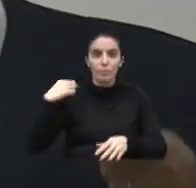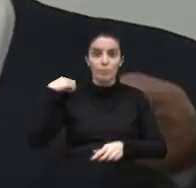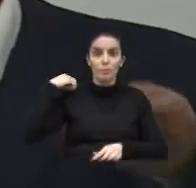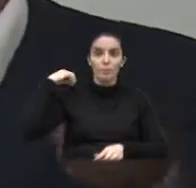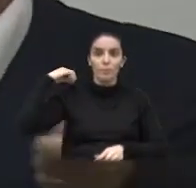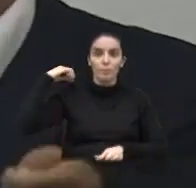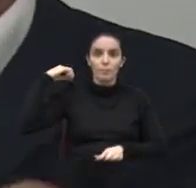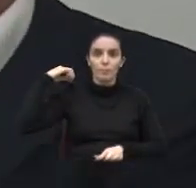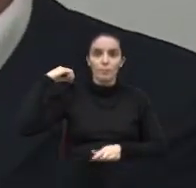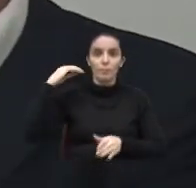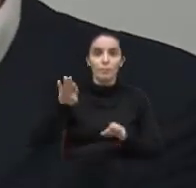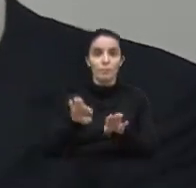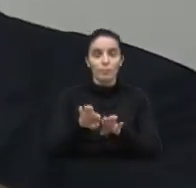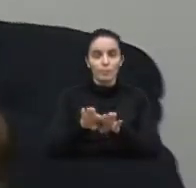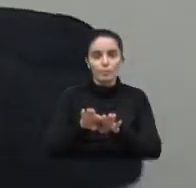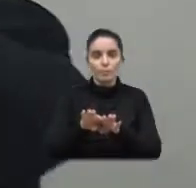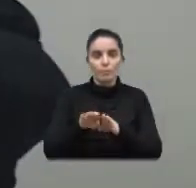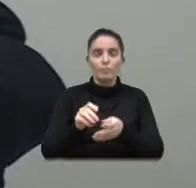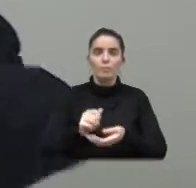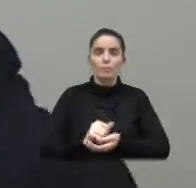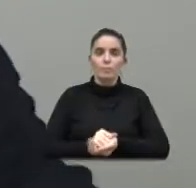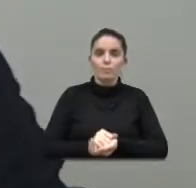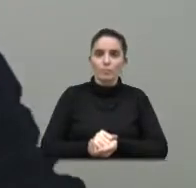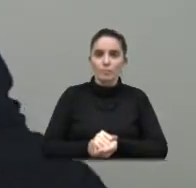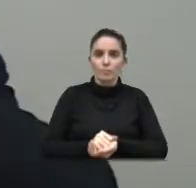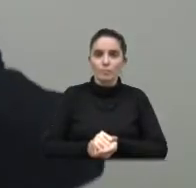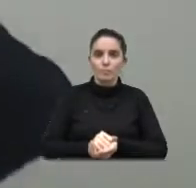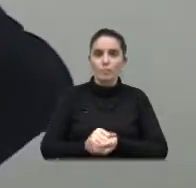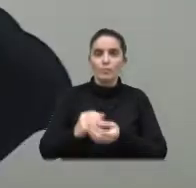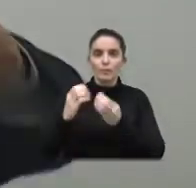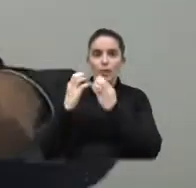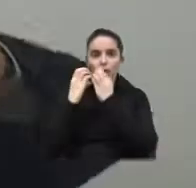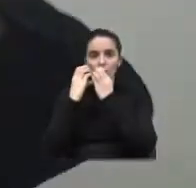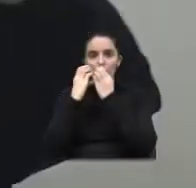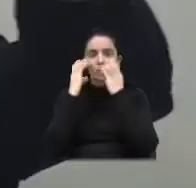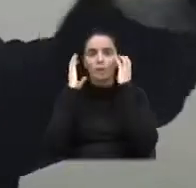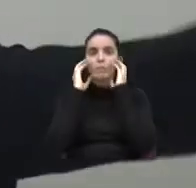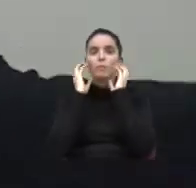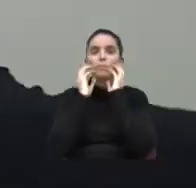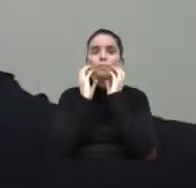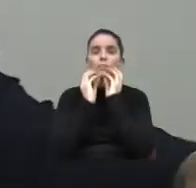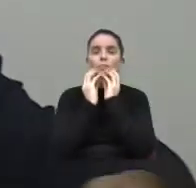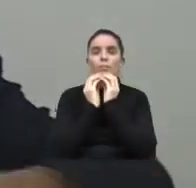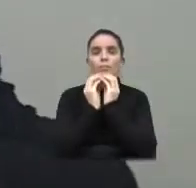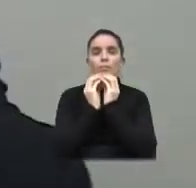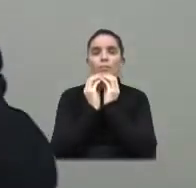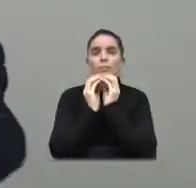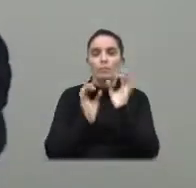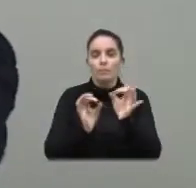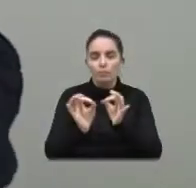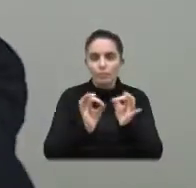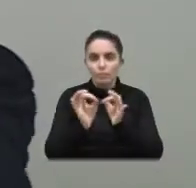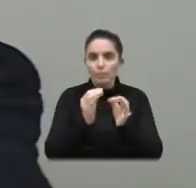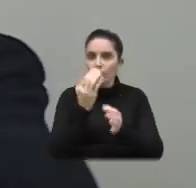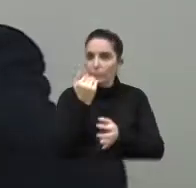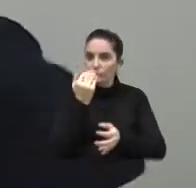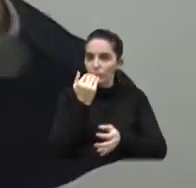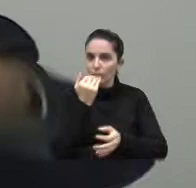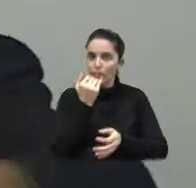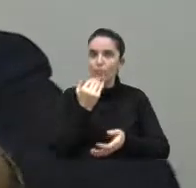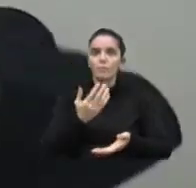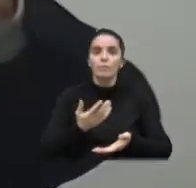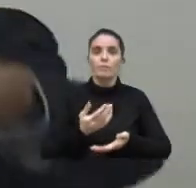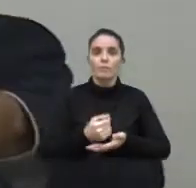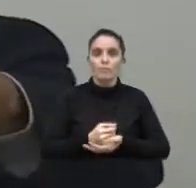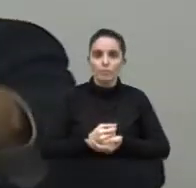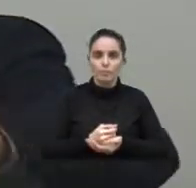acabam pondo dinheiro do bolso. Quantas vezes Comir do lanche lá na entidade vai fazer as alimentações, lá tem que acabar, além de